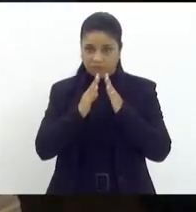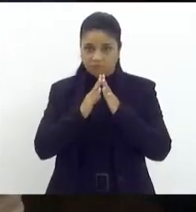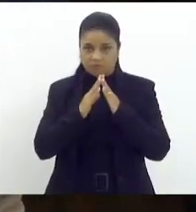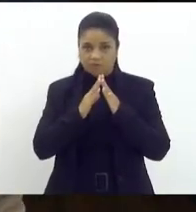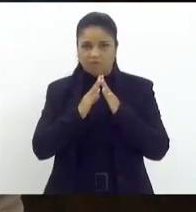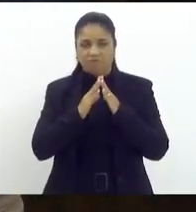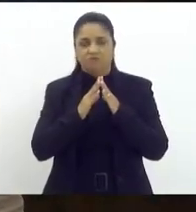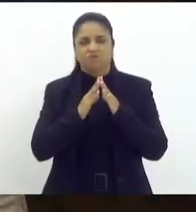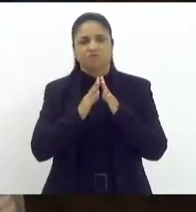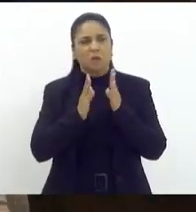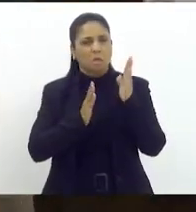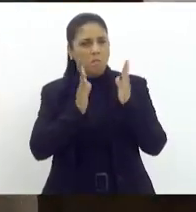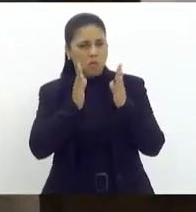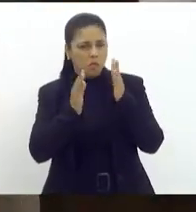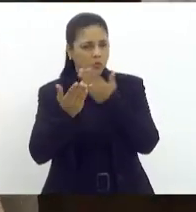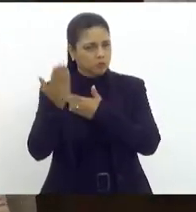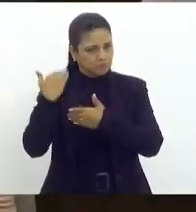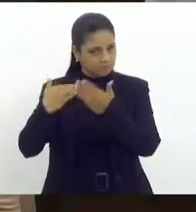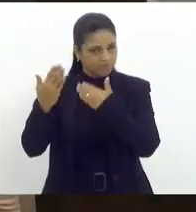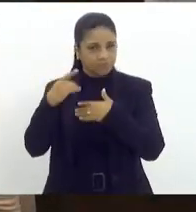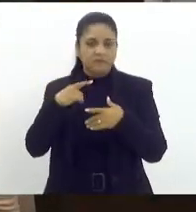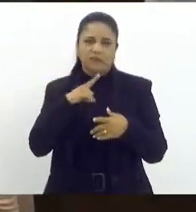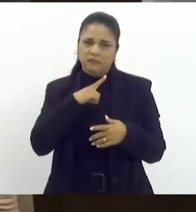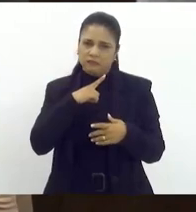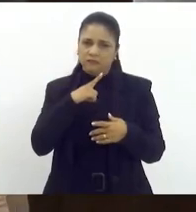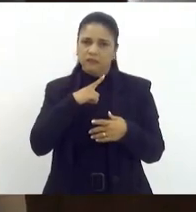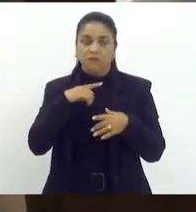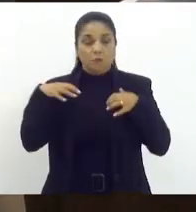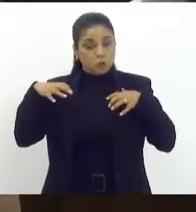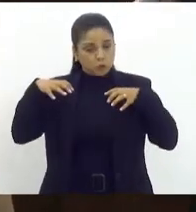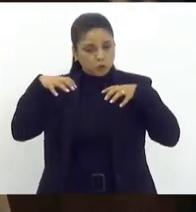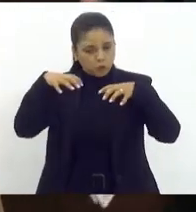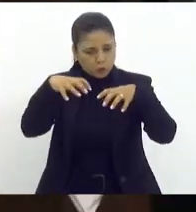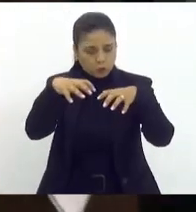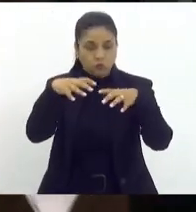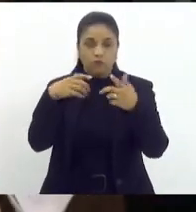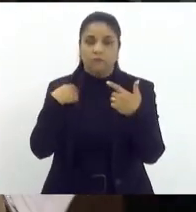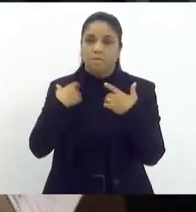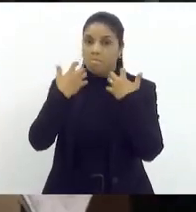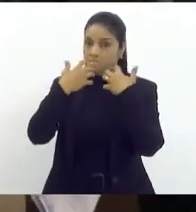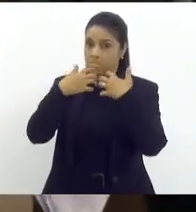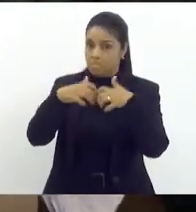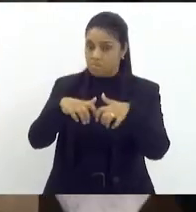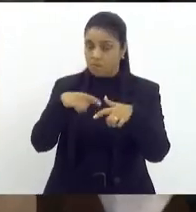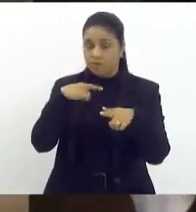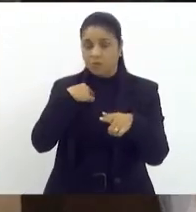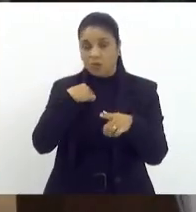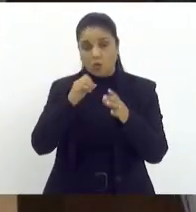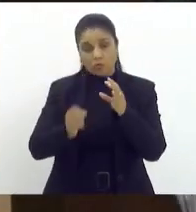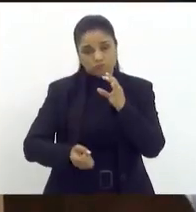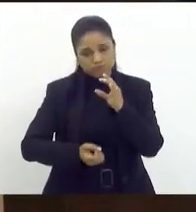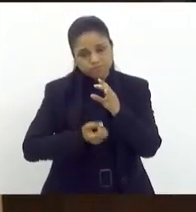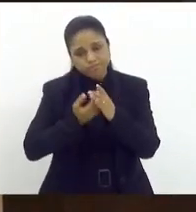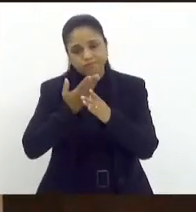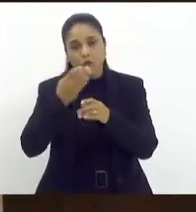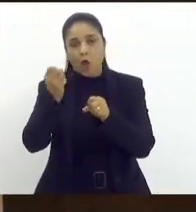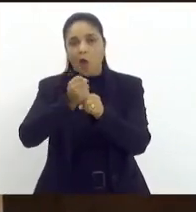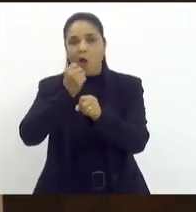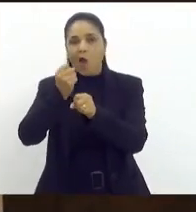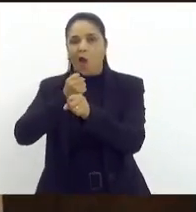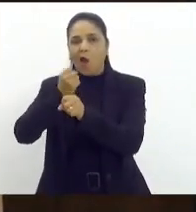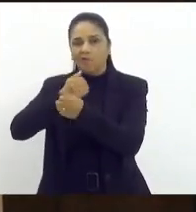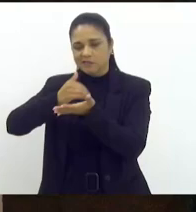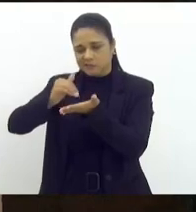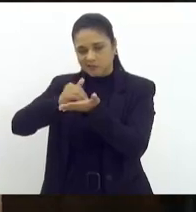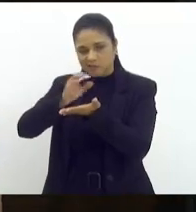numa determinada época e teve uma grande chuva em Petrópolis e eu construí várias casas Ali